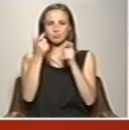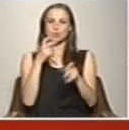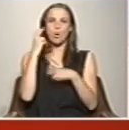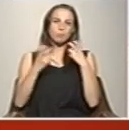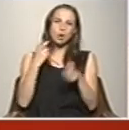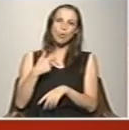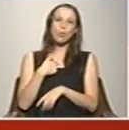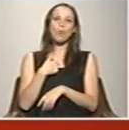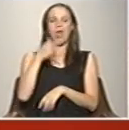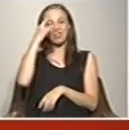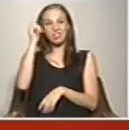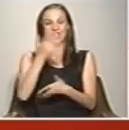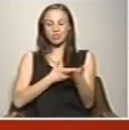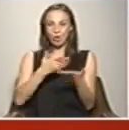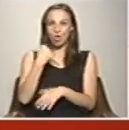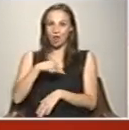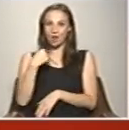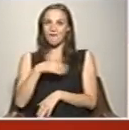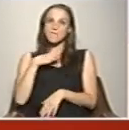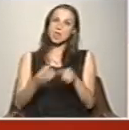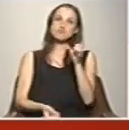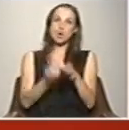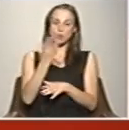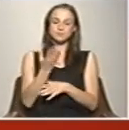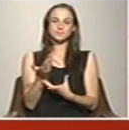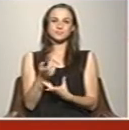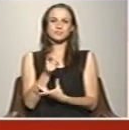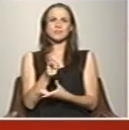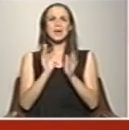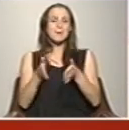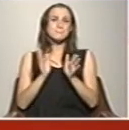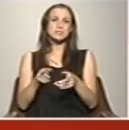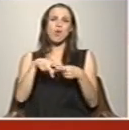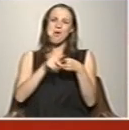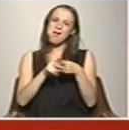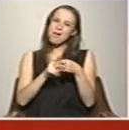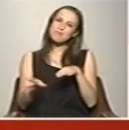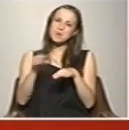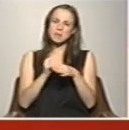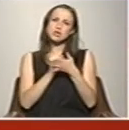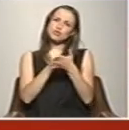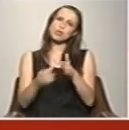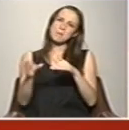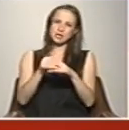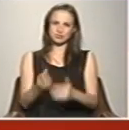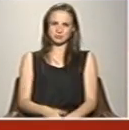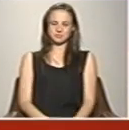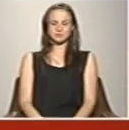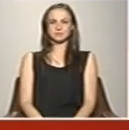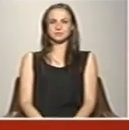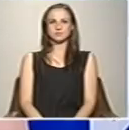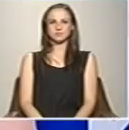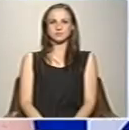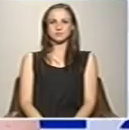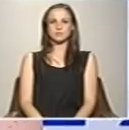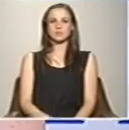é sinal que as pessoas têm ideias de negócios, que querem implementá-las e simplesmente precisam de uma ferramenta extra. De uma ajuda. Este